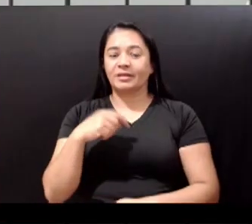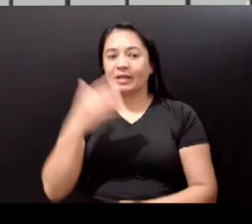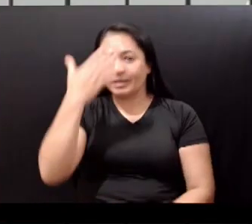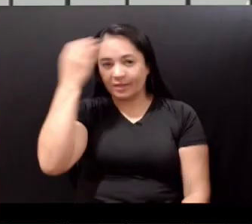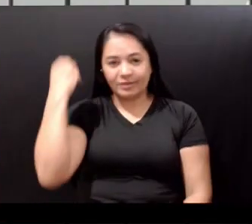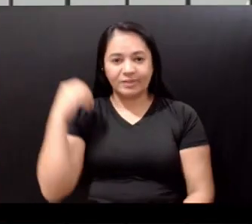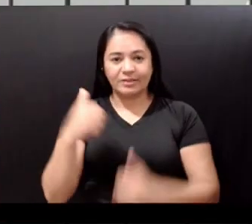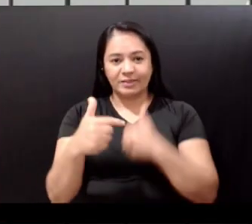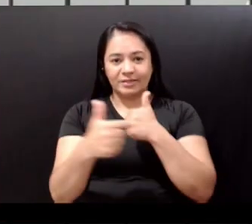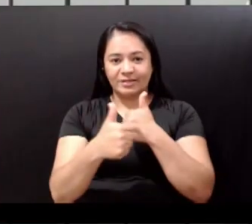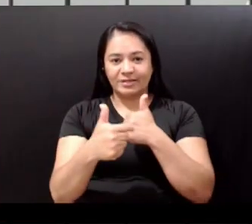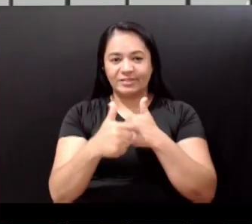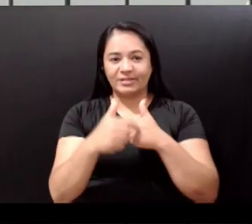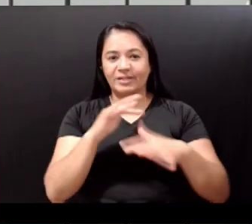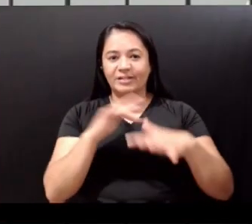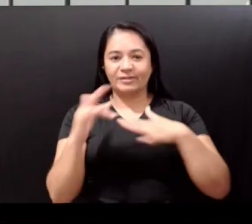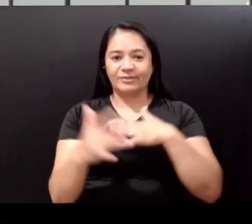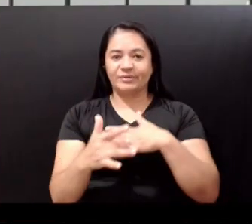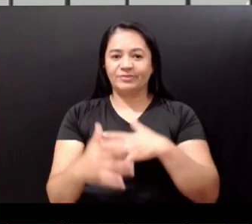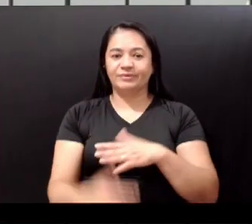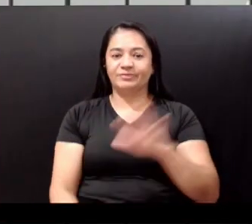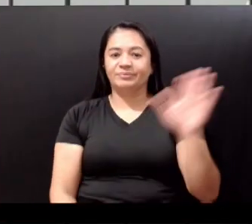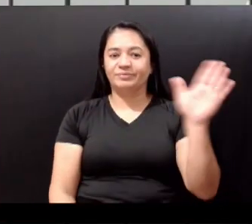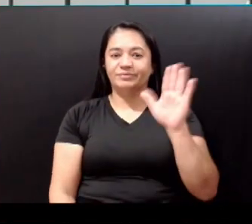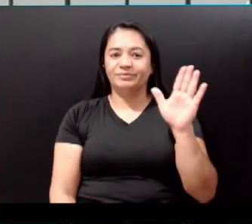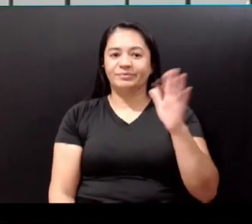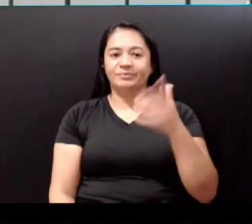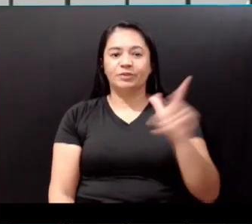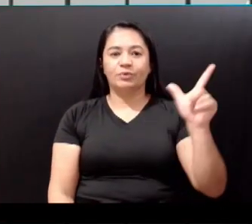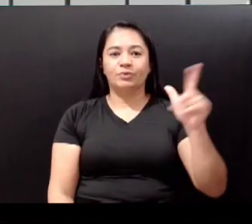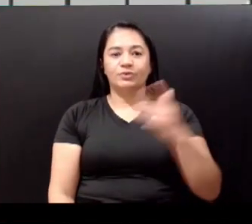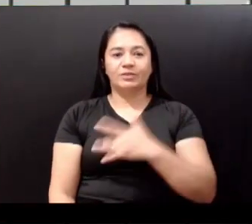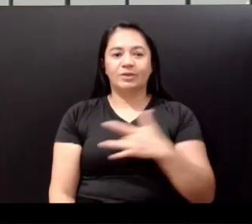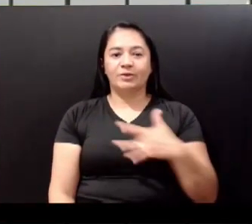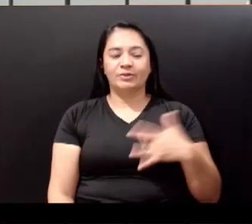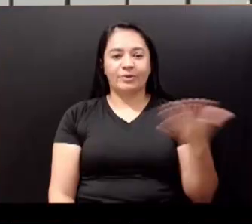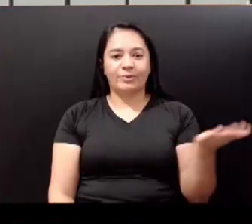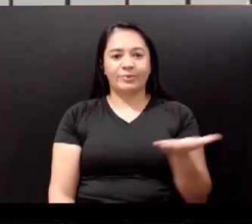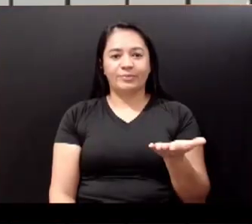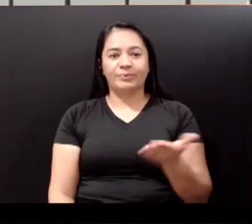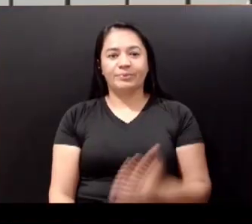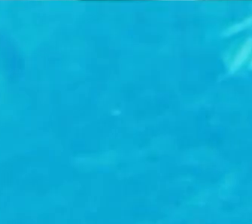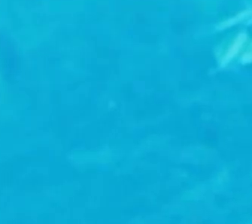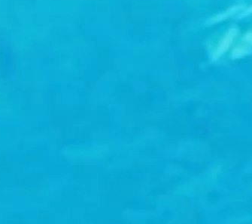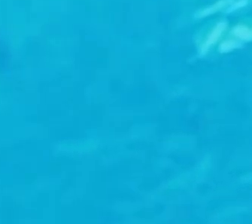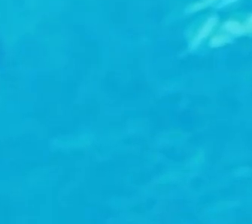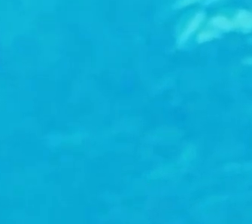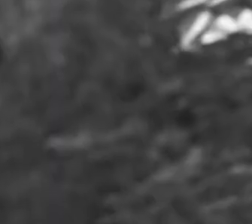se esqueça de nos acompanhar nas redes sociais. A gente se vê no próximo Saúde Agora.